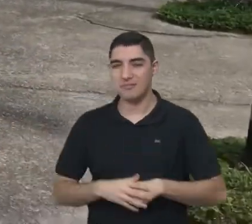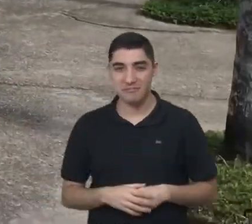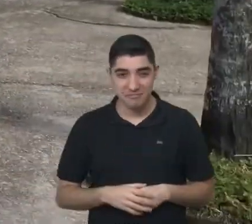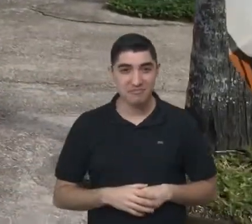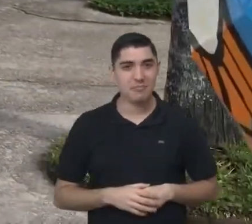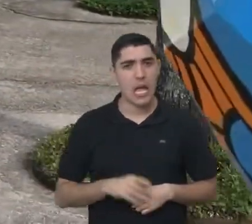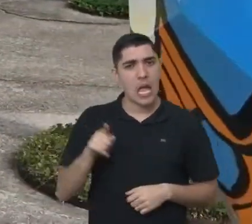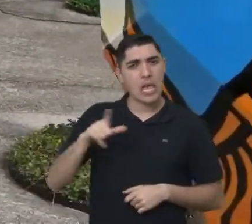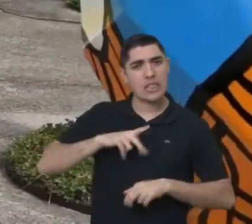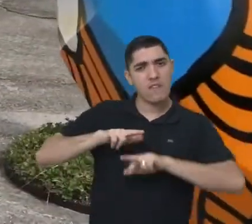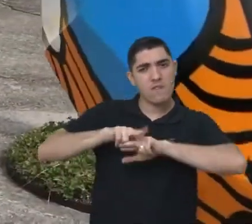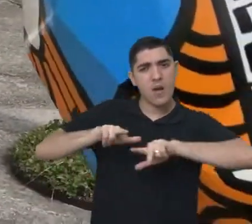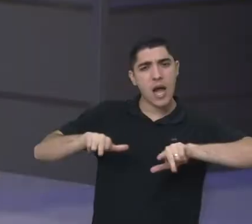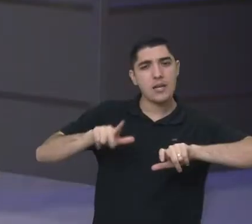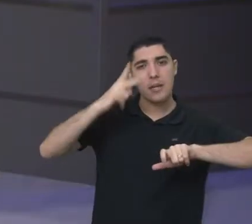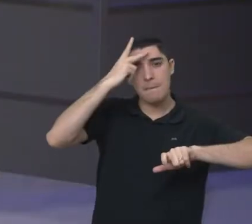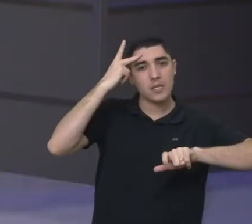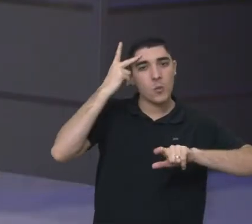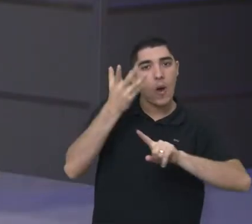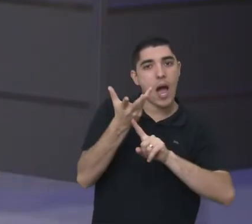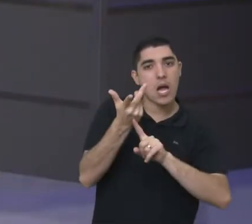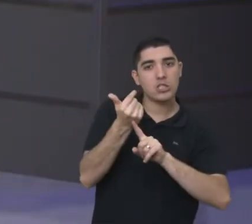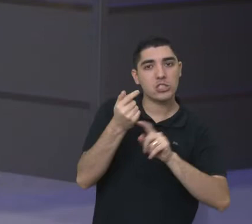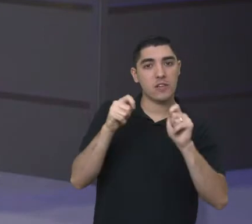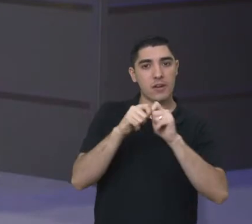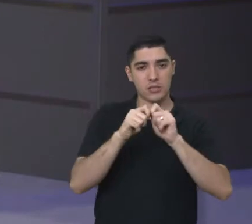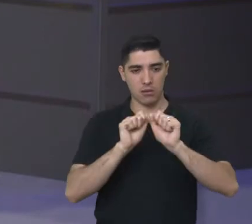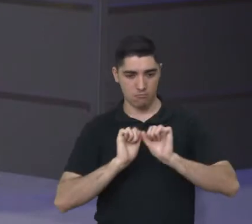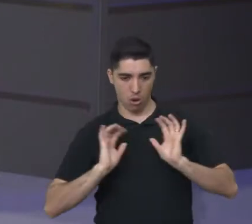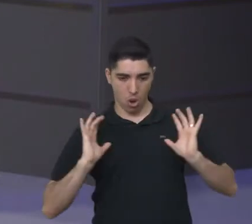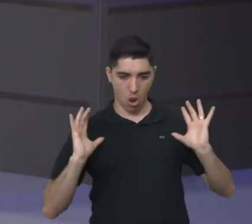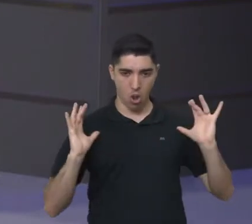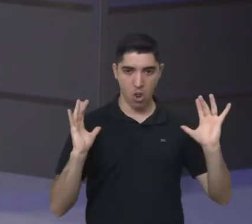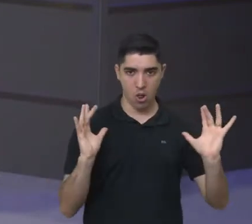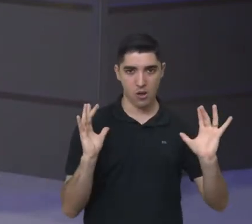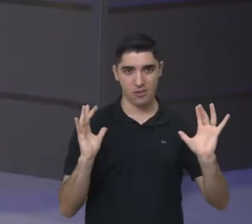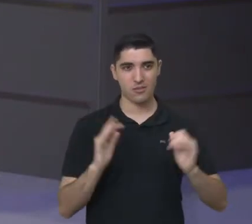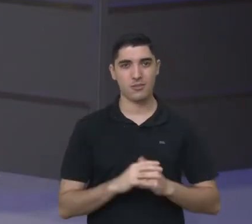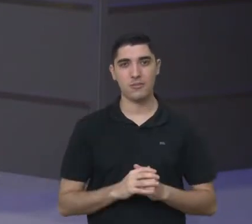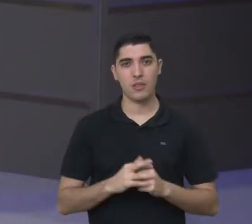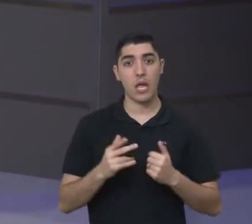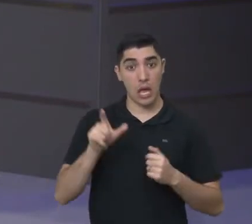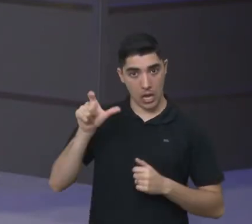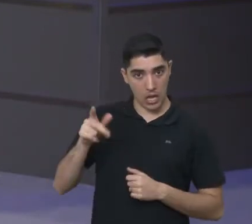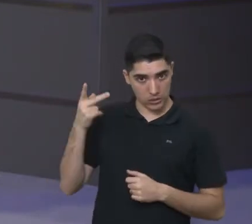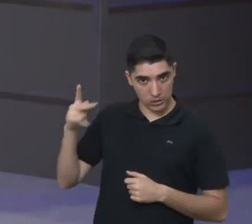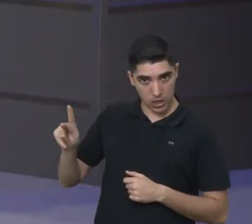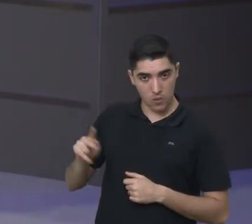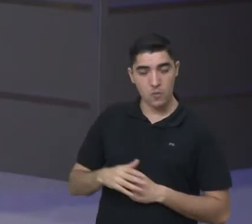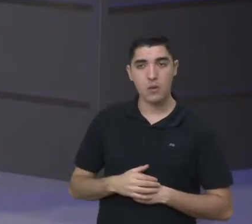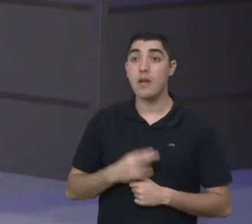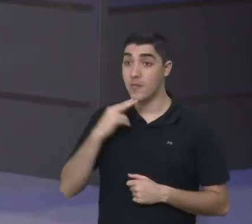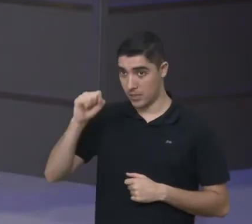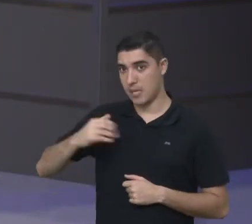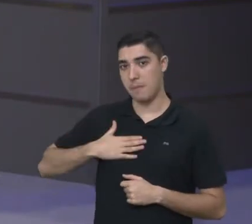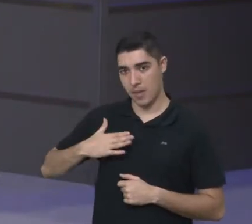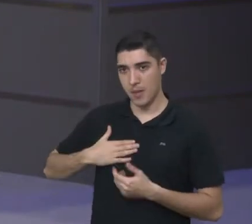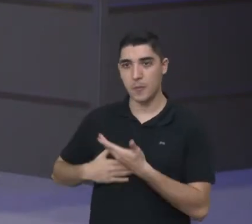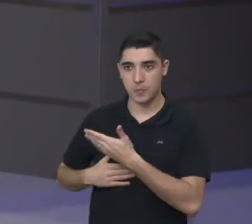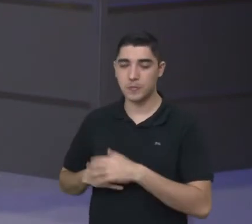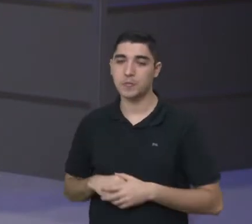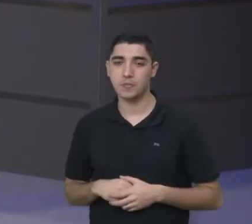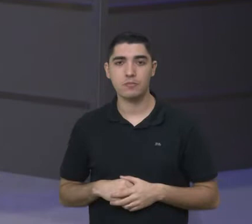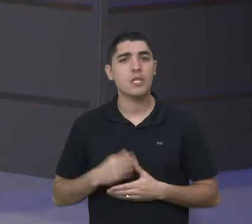aí parece que foi um mutirão de vários artistas, onde cada um fez um coração, expressou sua arte, né? Isso daí é uma sua, né? Inclusive, né? Isso é um dos